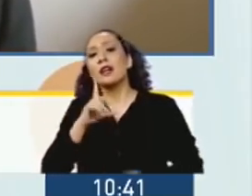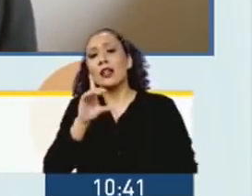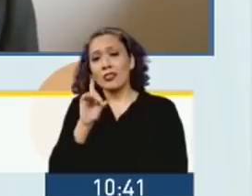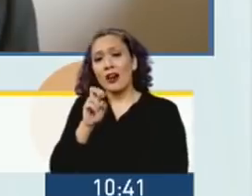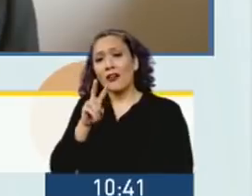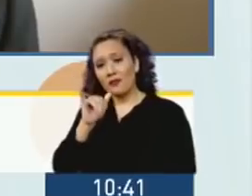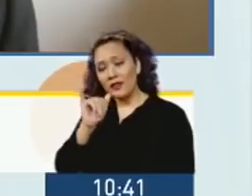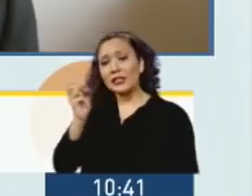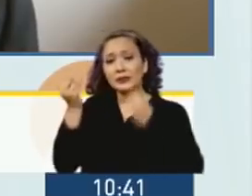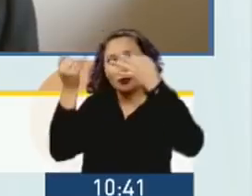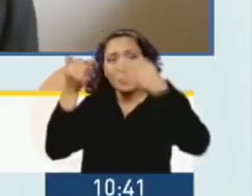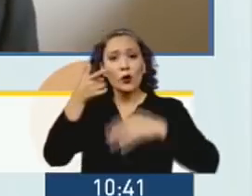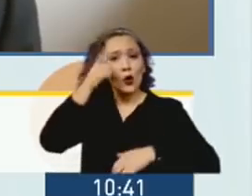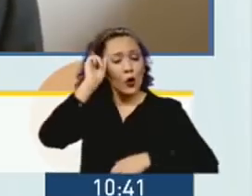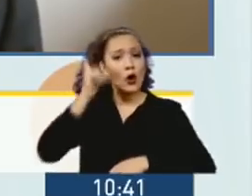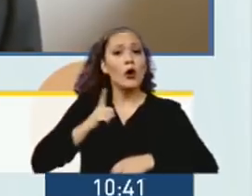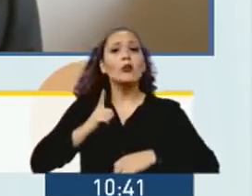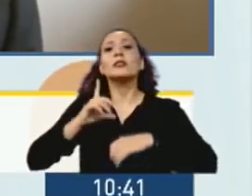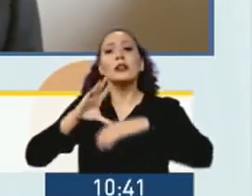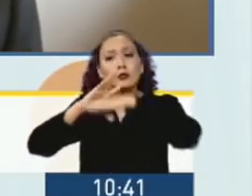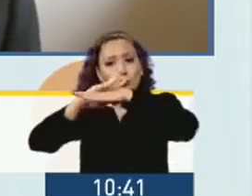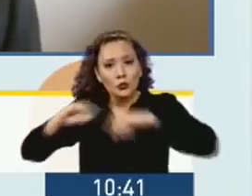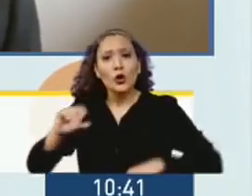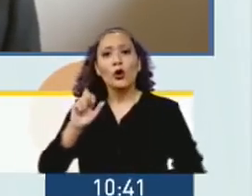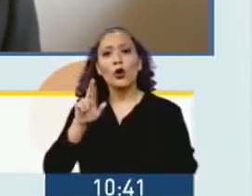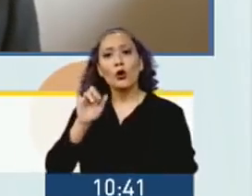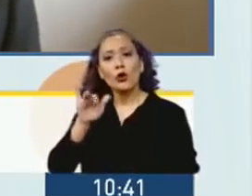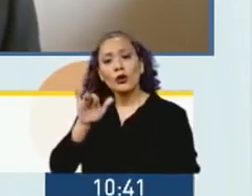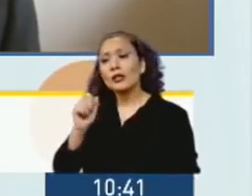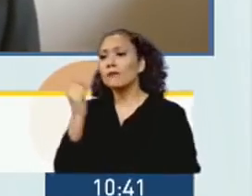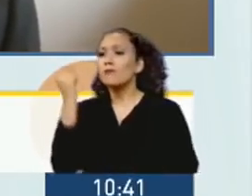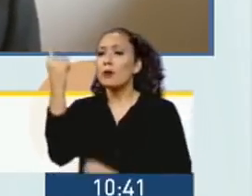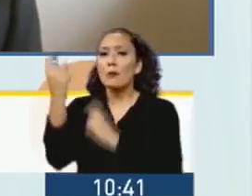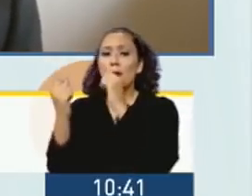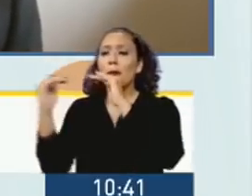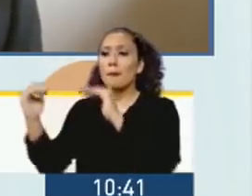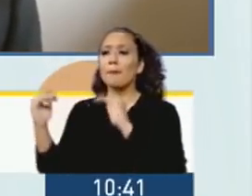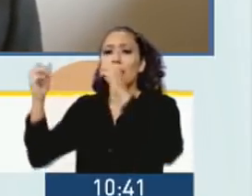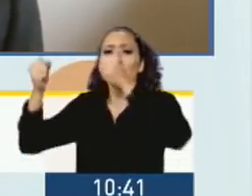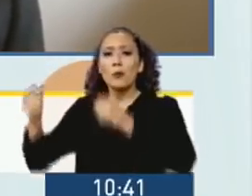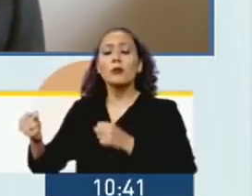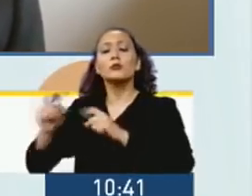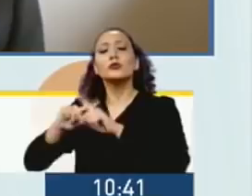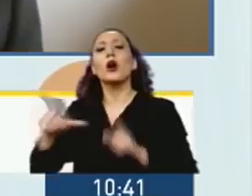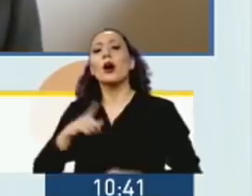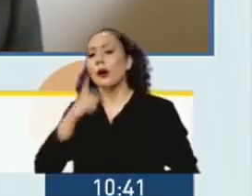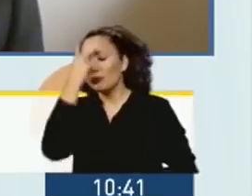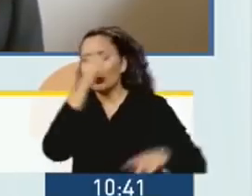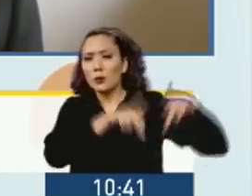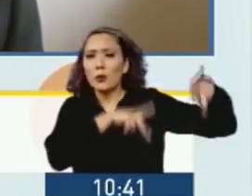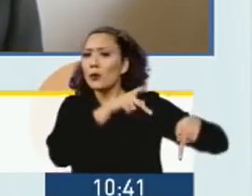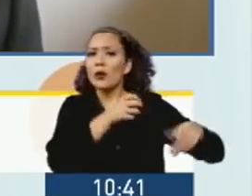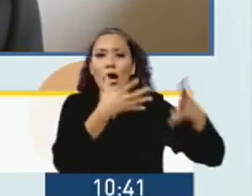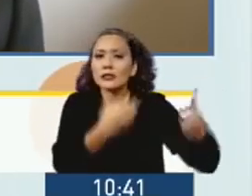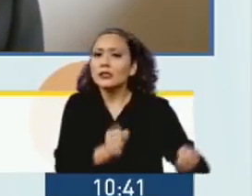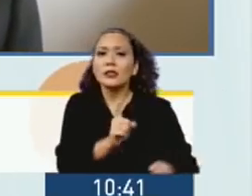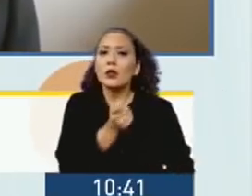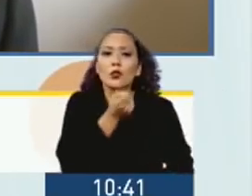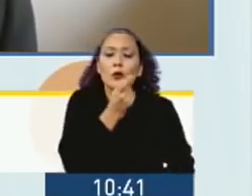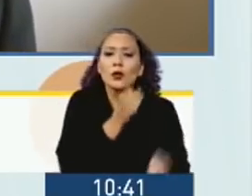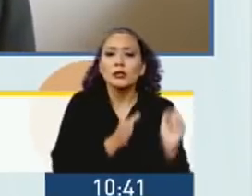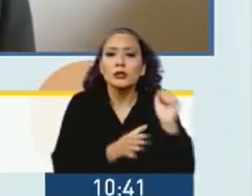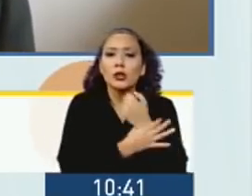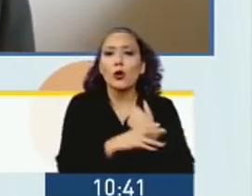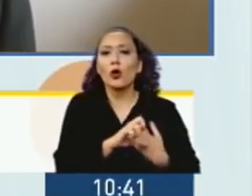foi o que ele deixou claro na entrevista com o Datena, secretários municipais, assim por diante, e a população não tem direito a um protocolo seguro